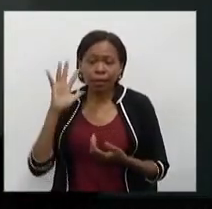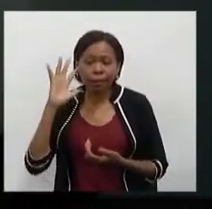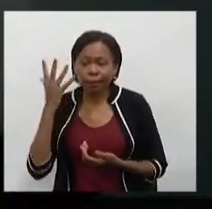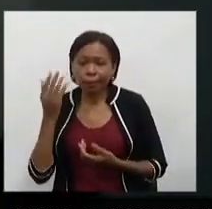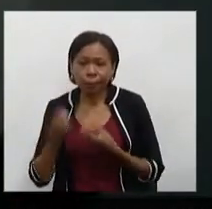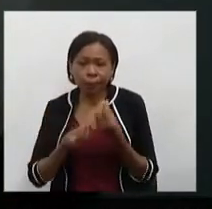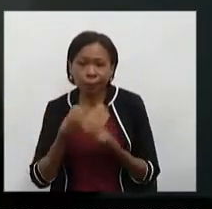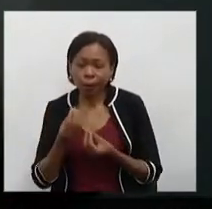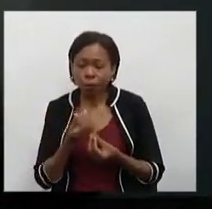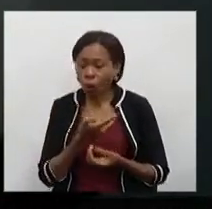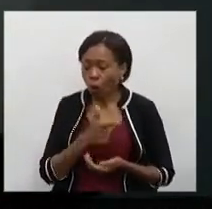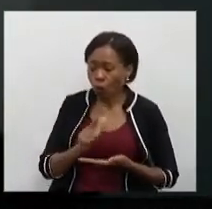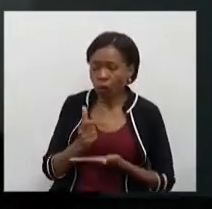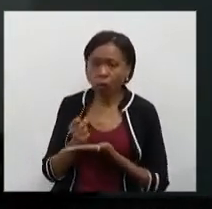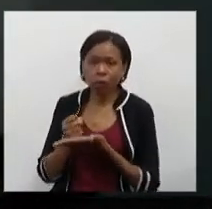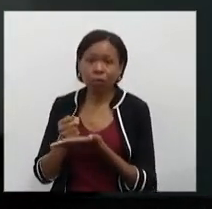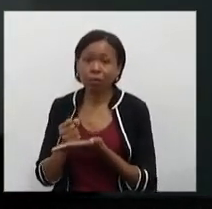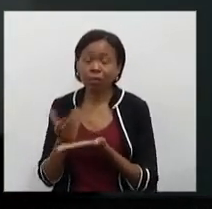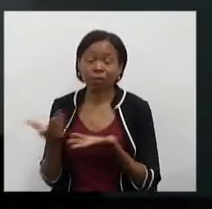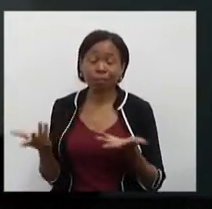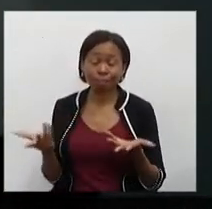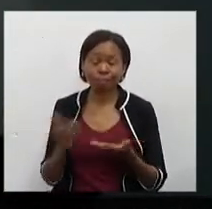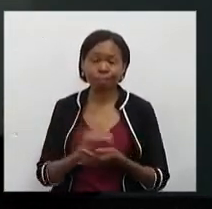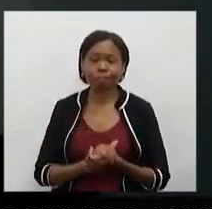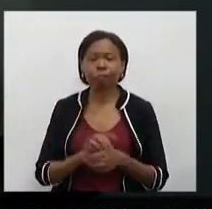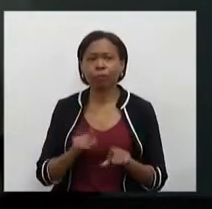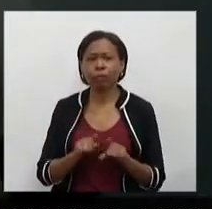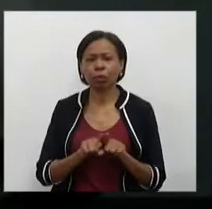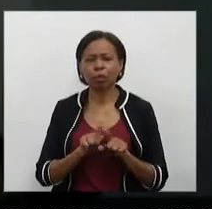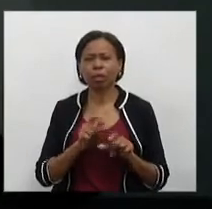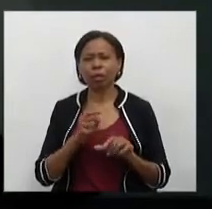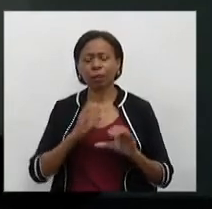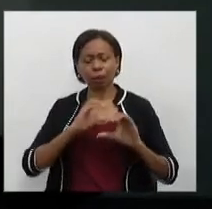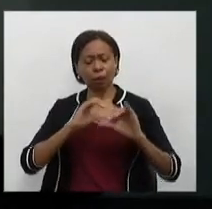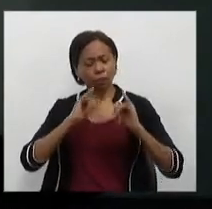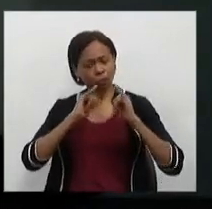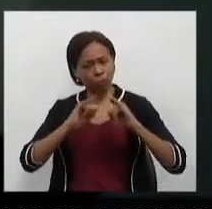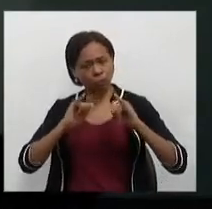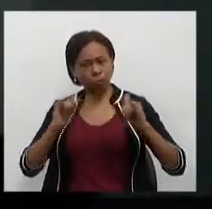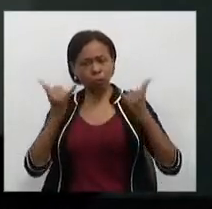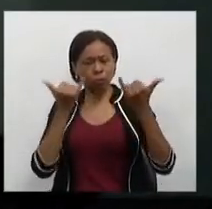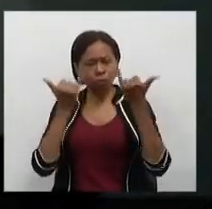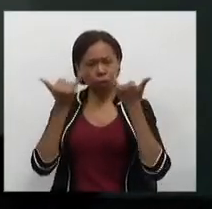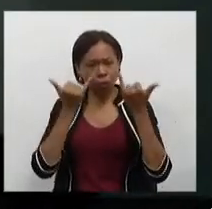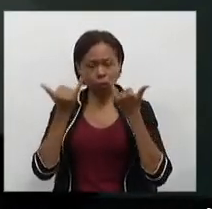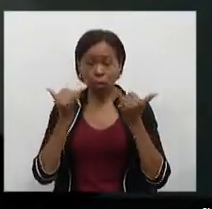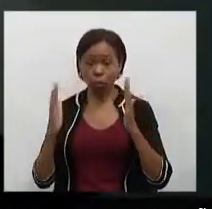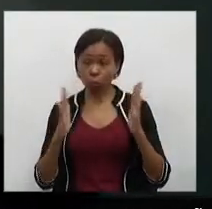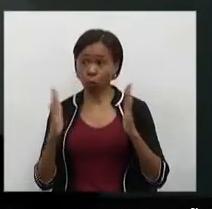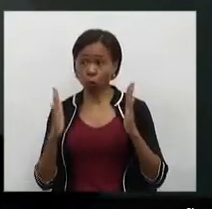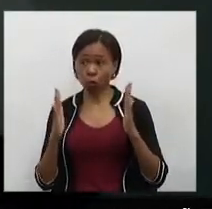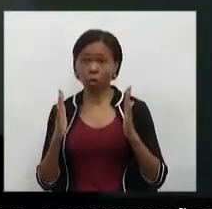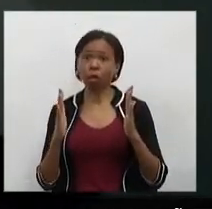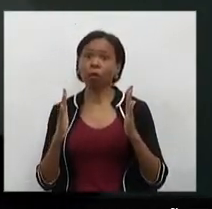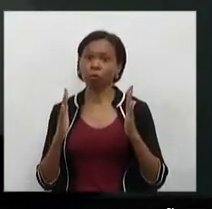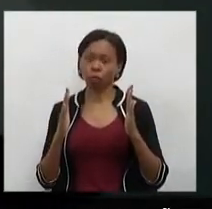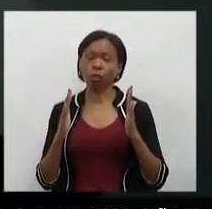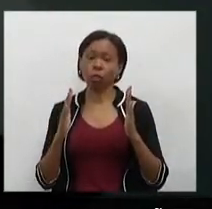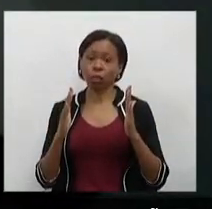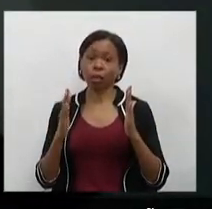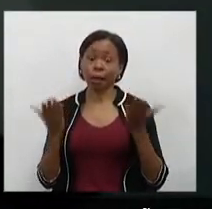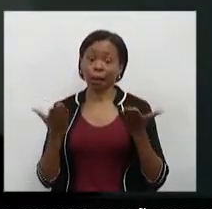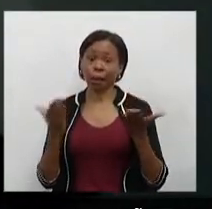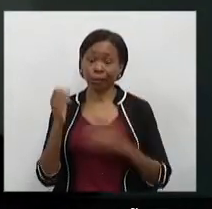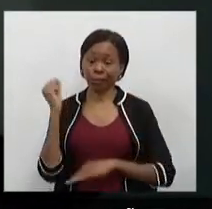a ajudar. Por fim, comunicação em momento de crise é isso. Obrigada, professor Endel, parabéns, comissão, que